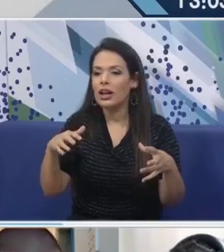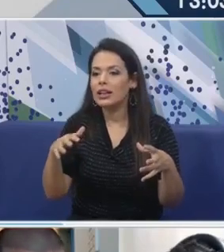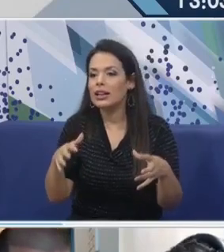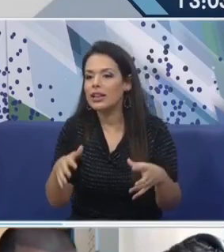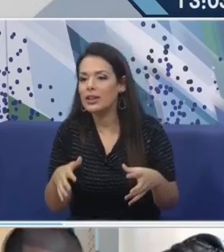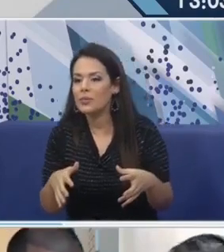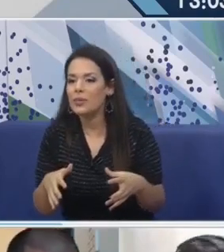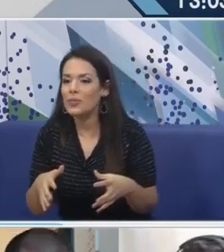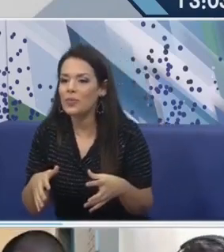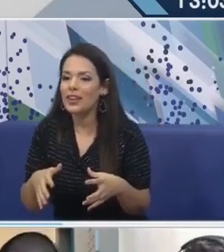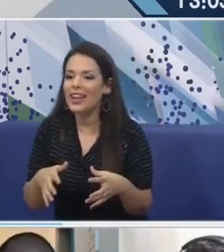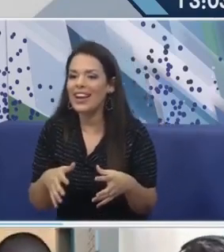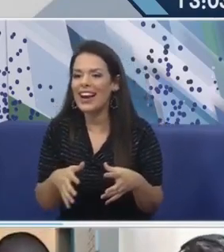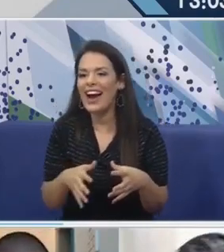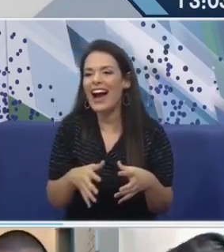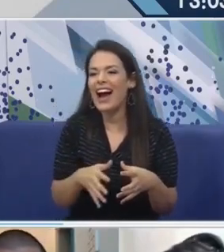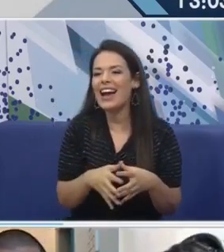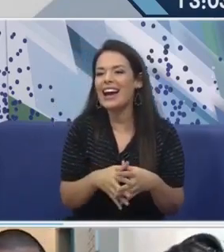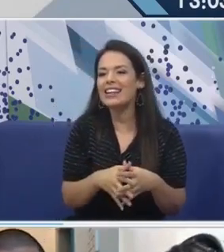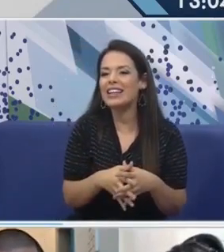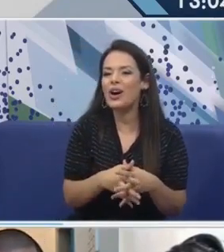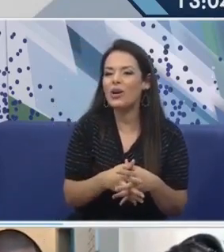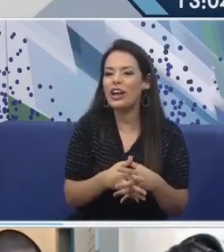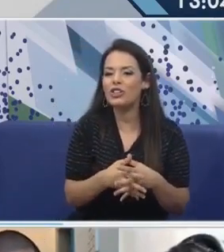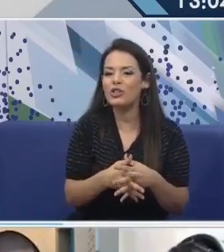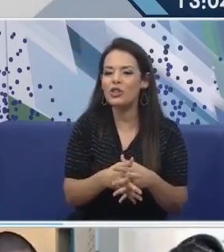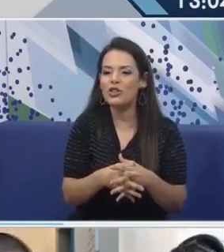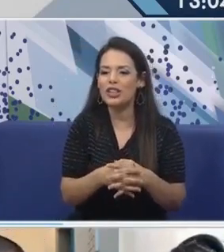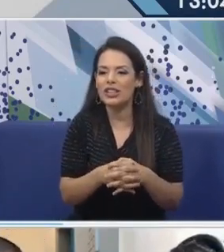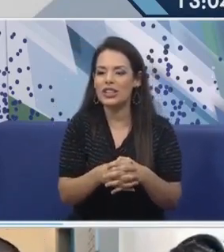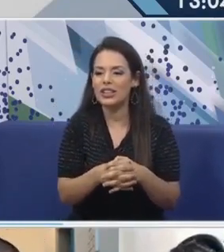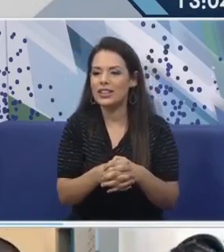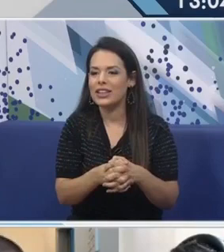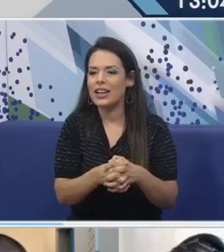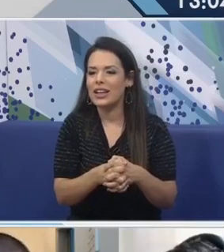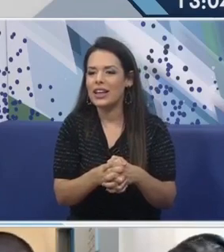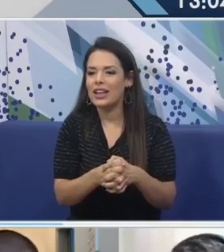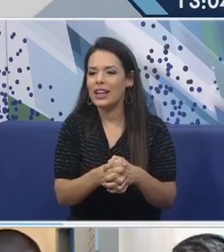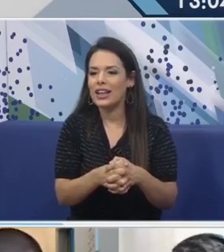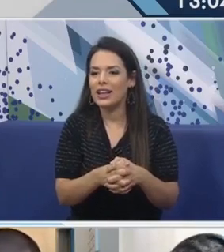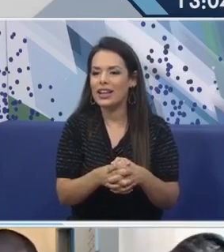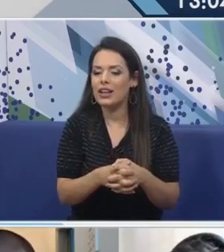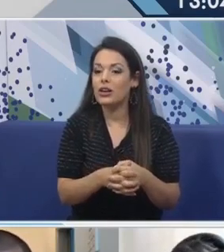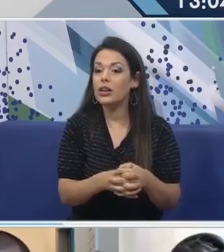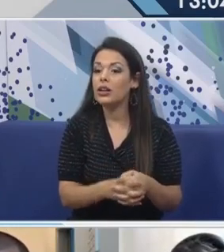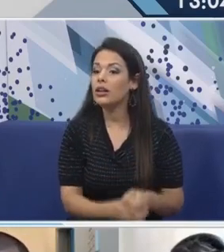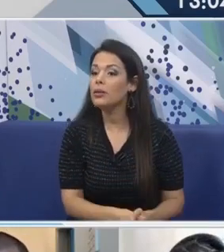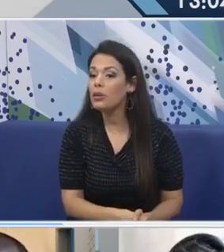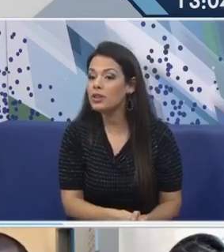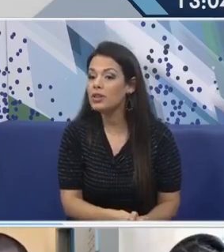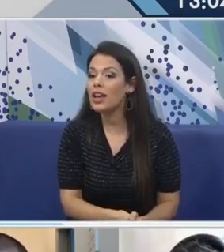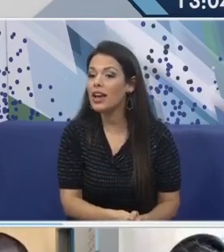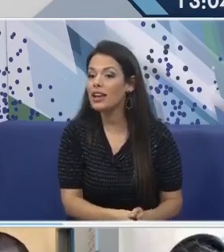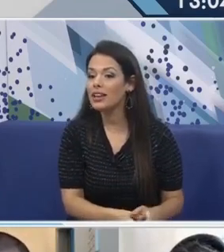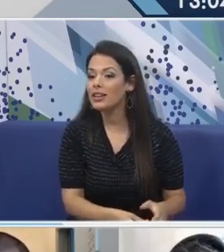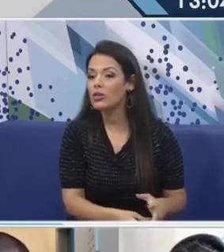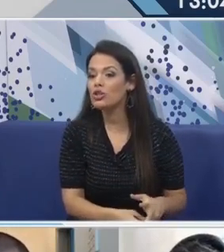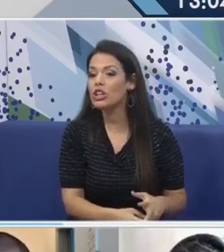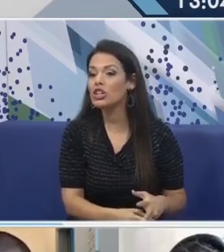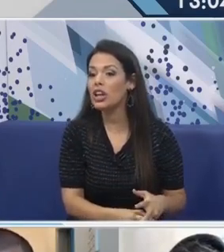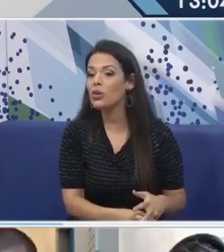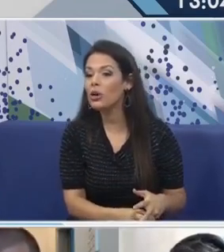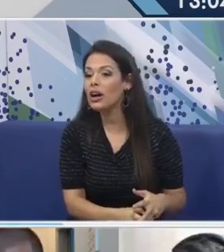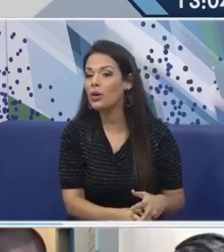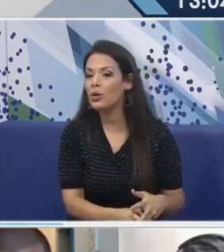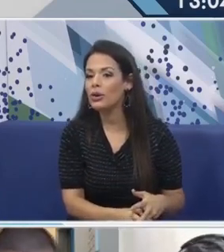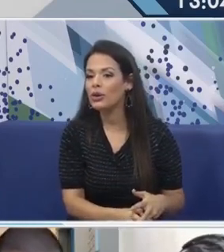Ah, São Paulo me ligando, Fernandinho. Ah, será que cartão que eles vão te oferecer. Será que é o Diniz? Ih, pode ser, hein? O